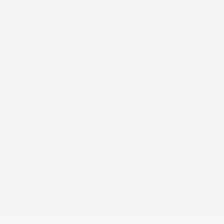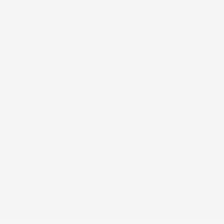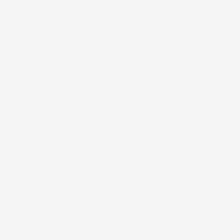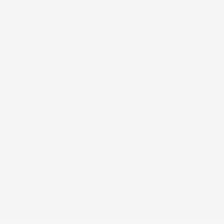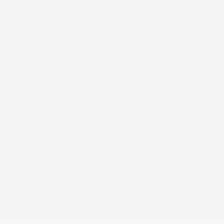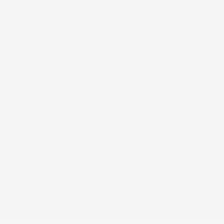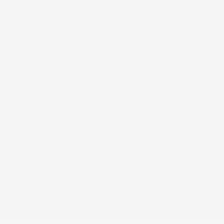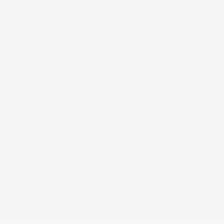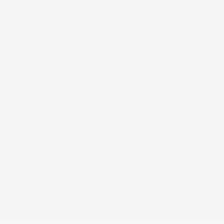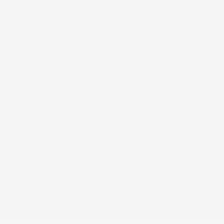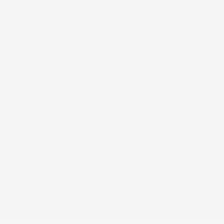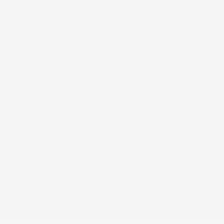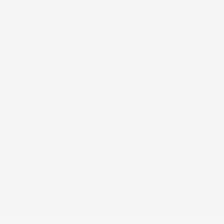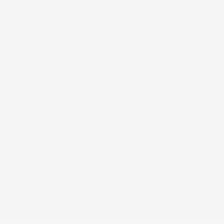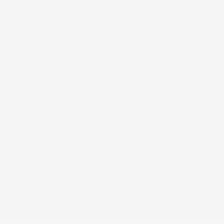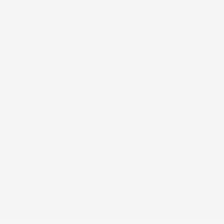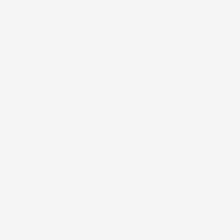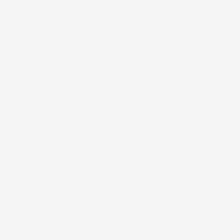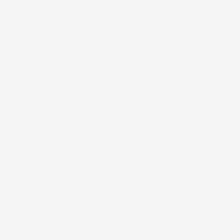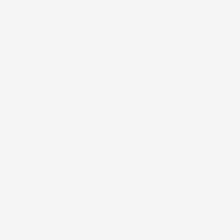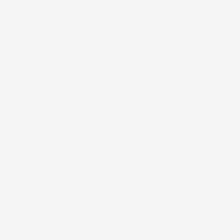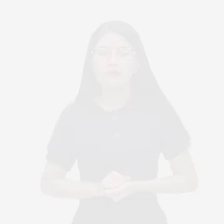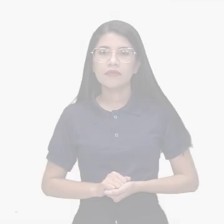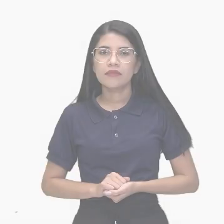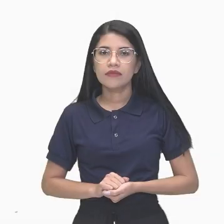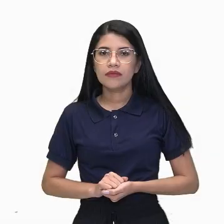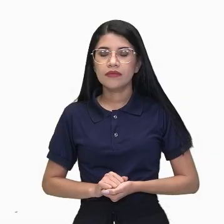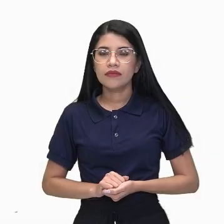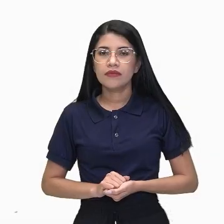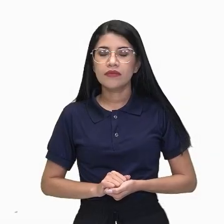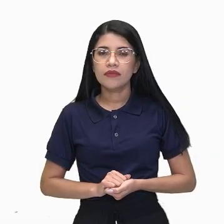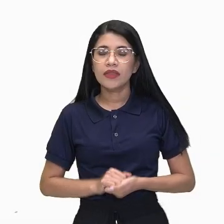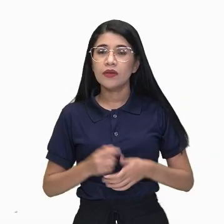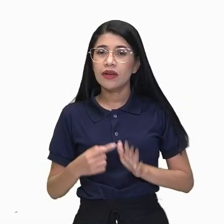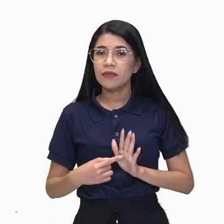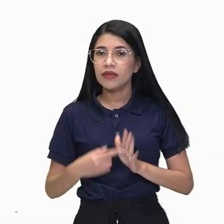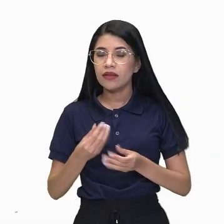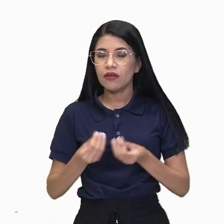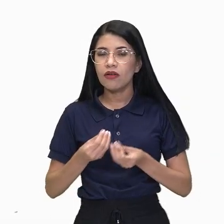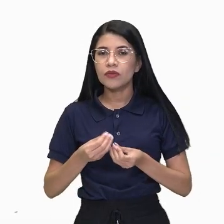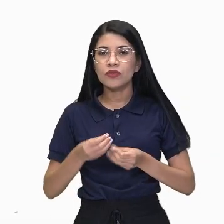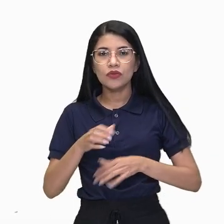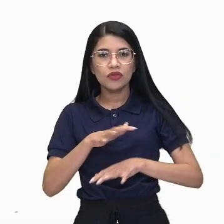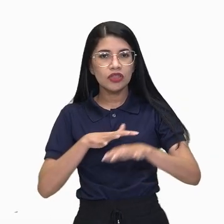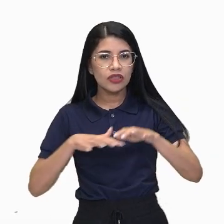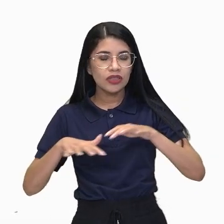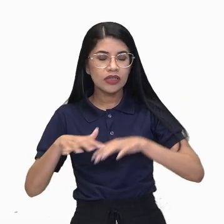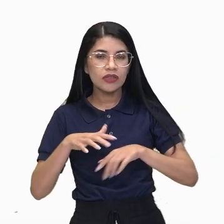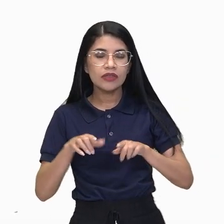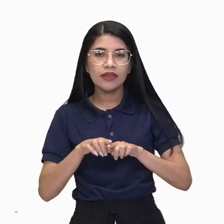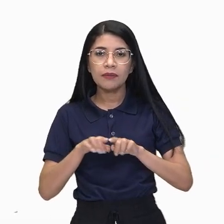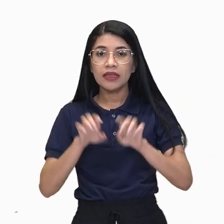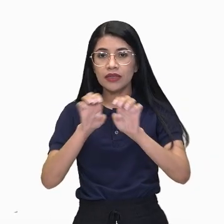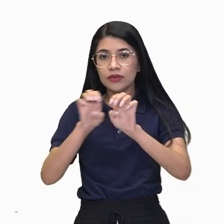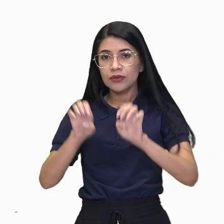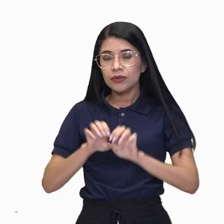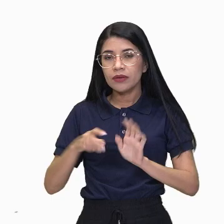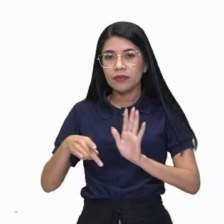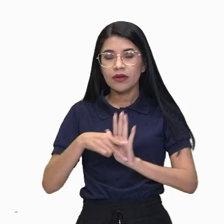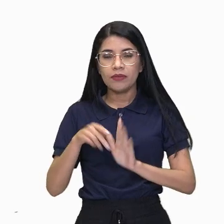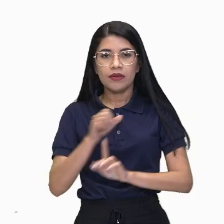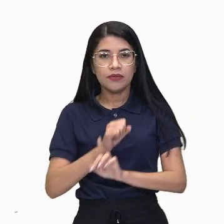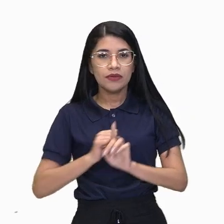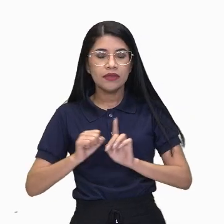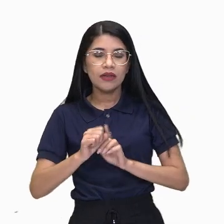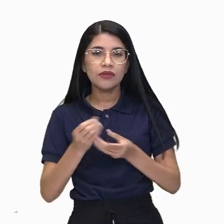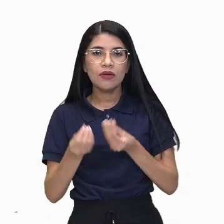né, através dos seus ritos, através dos seus mitos, né, de tudo aquilo que vai estruturar a sociedade, a maneira como eles